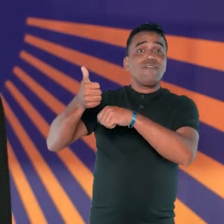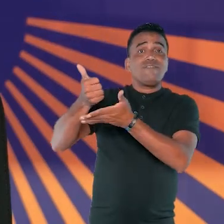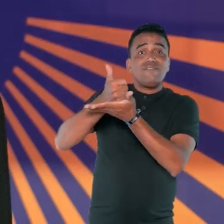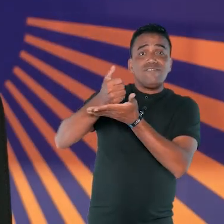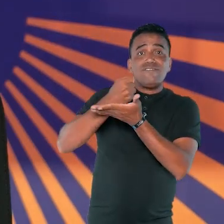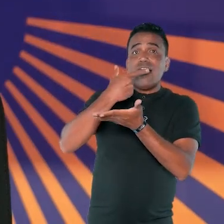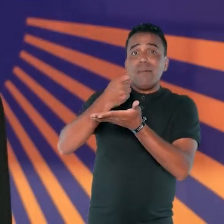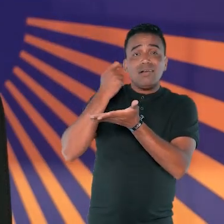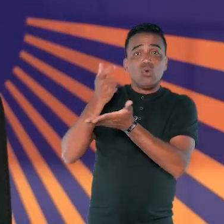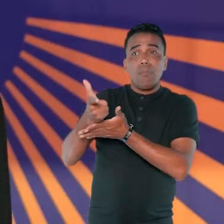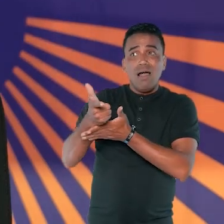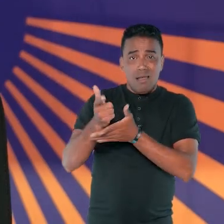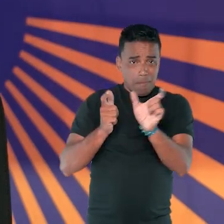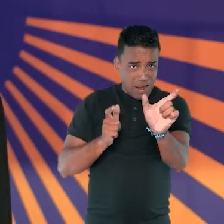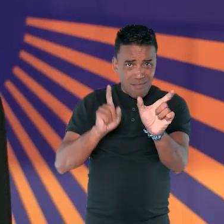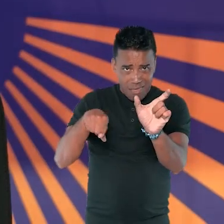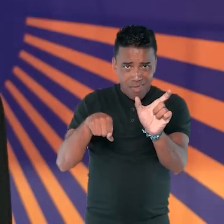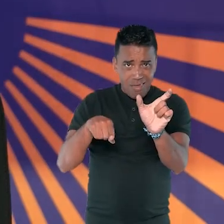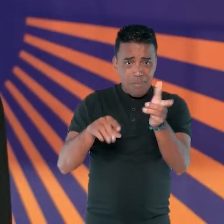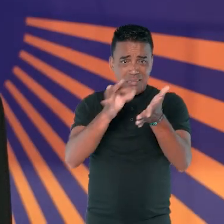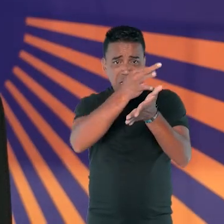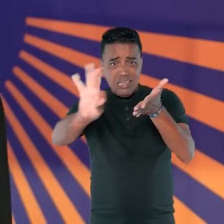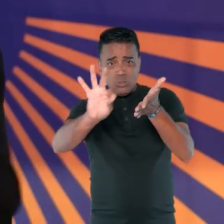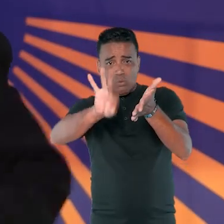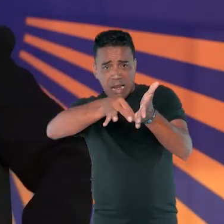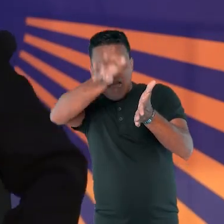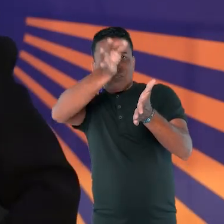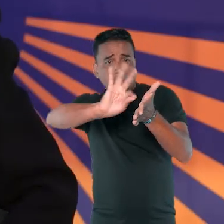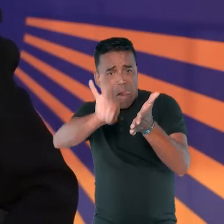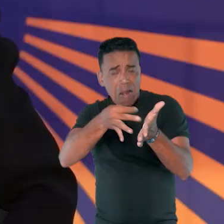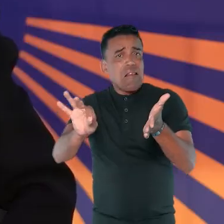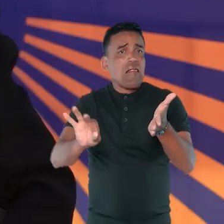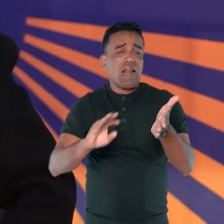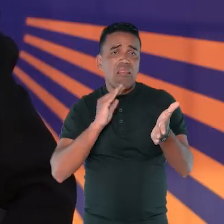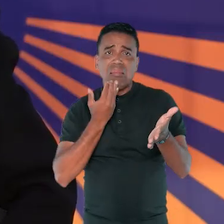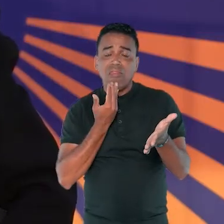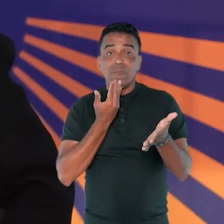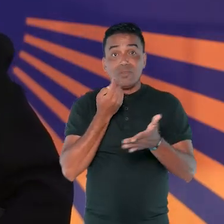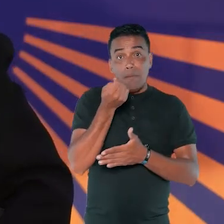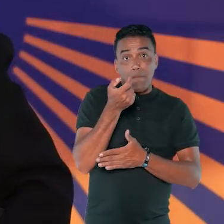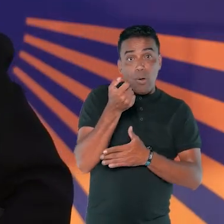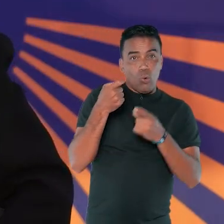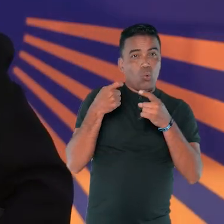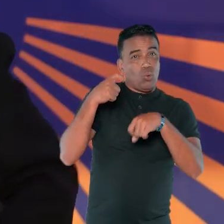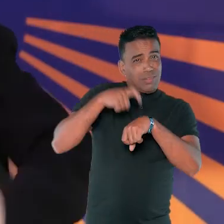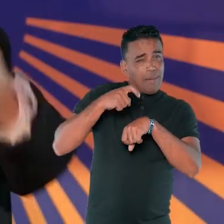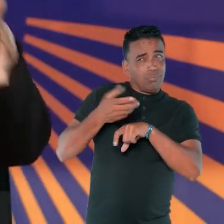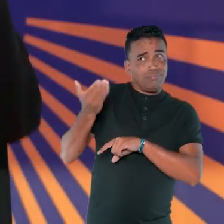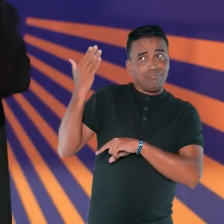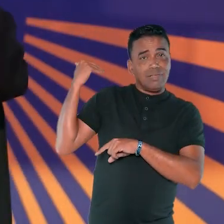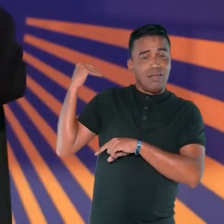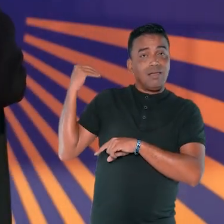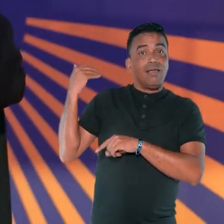soube se aquilo era uma palavra mesmo, que era um risco, um traço. Mas, há pouco tempo, eu chegando deixei